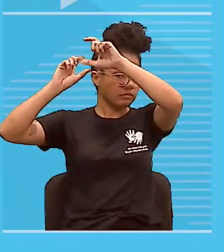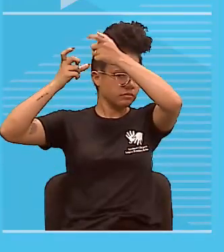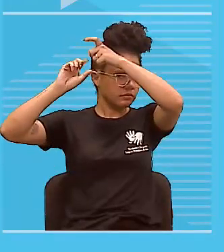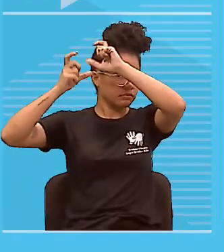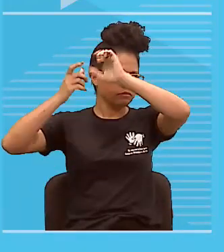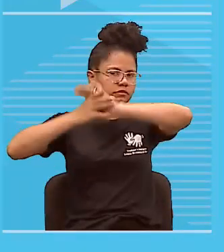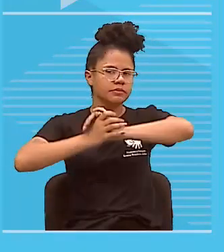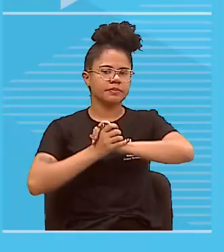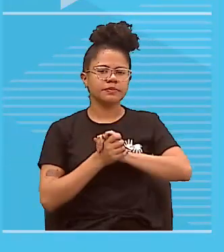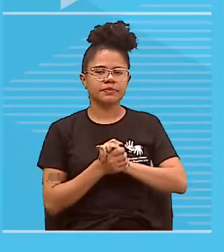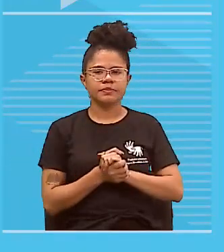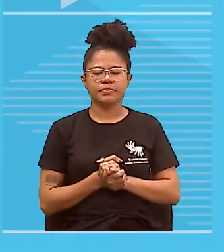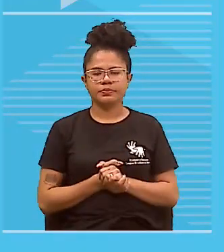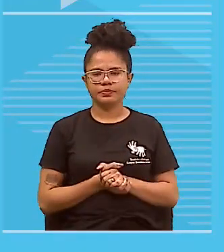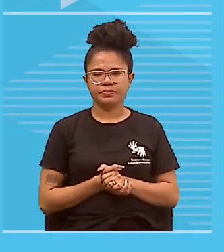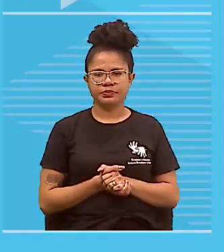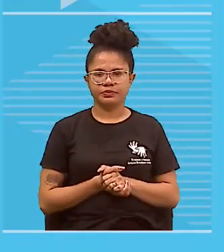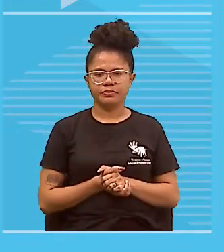e